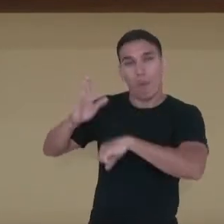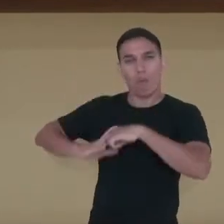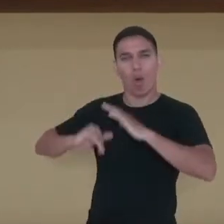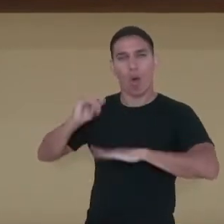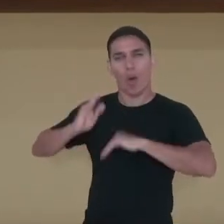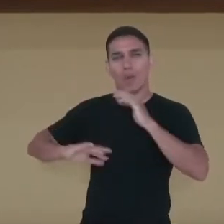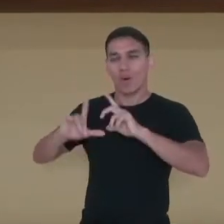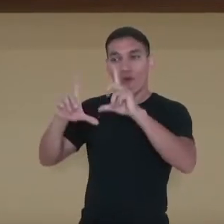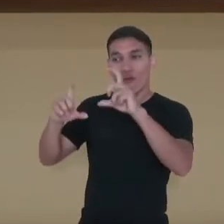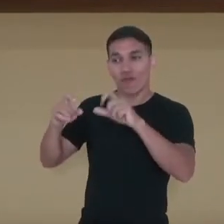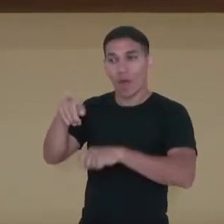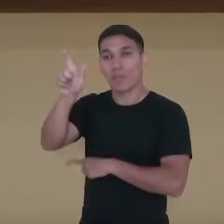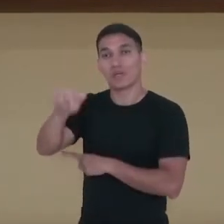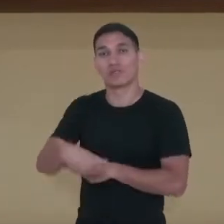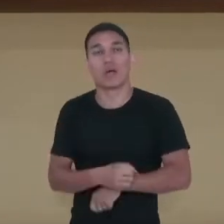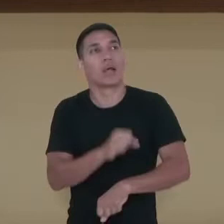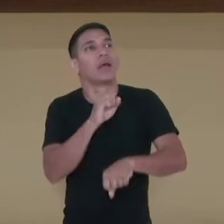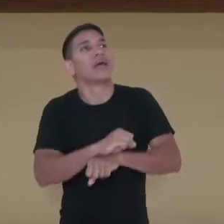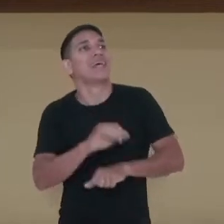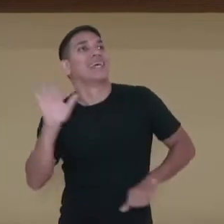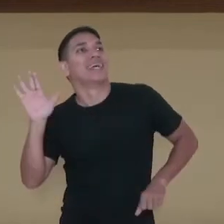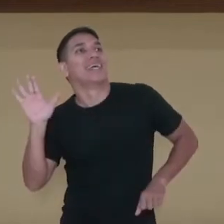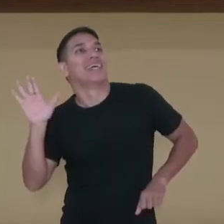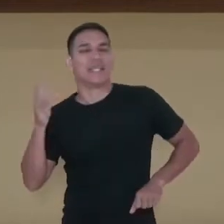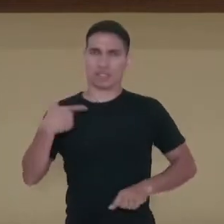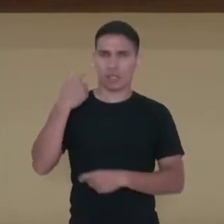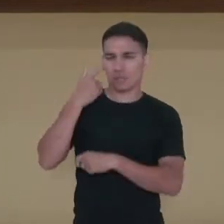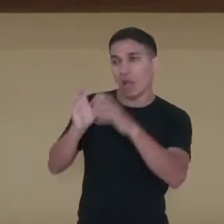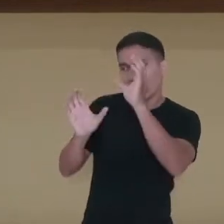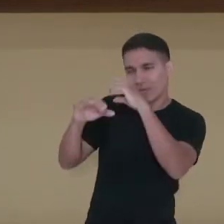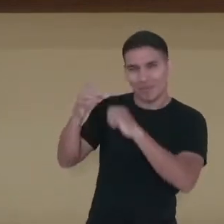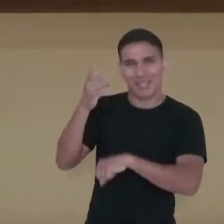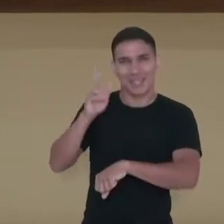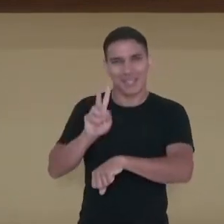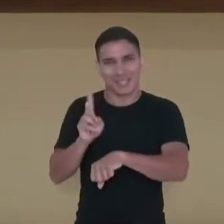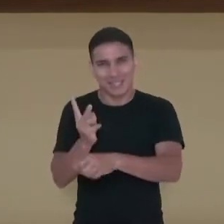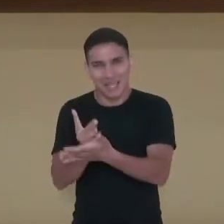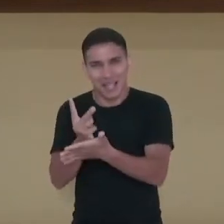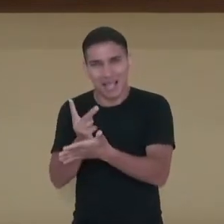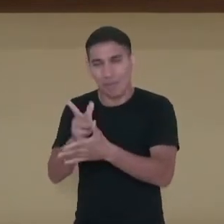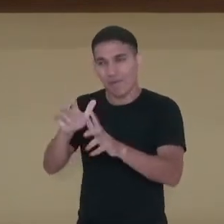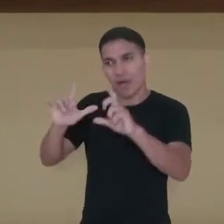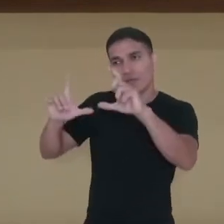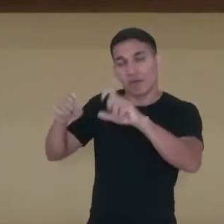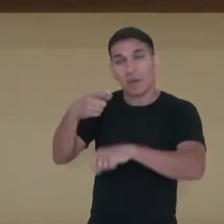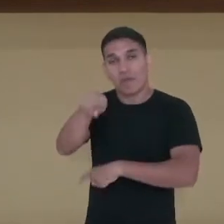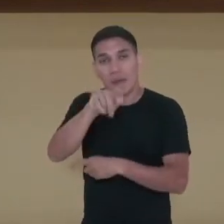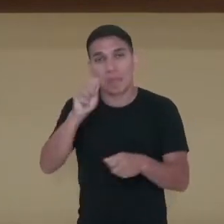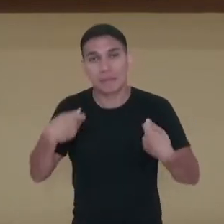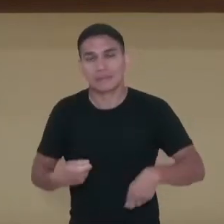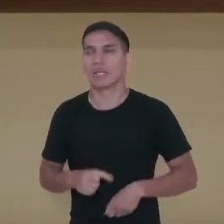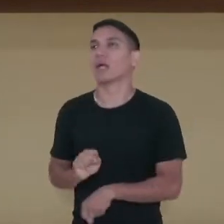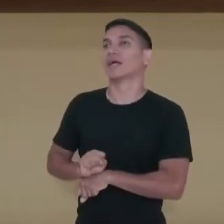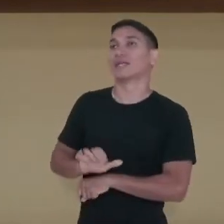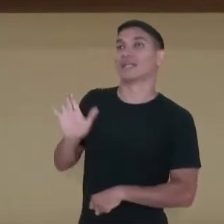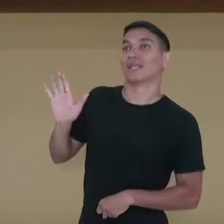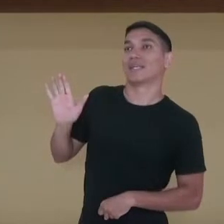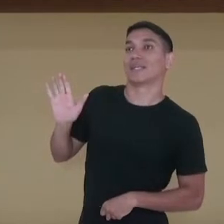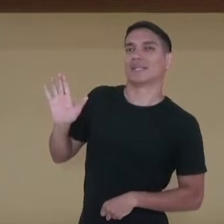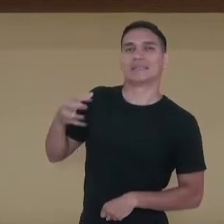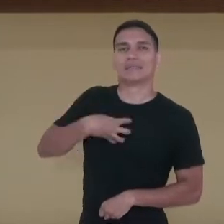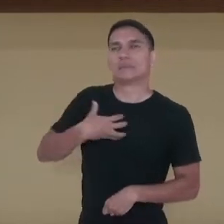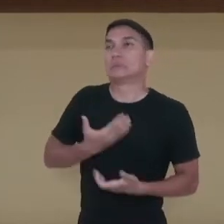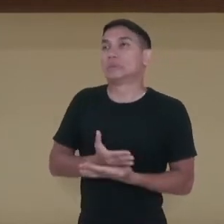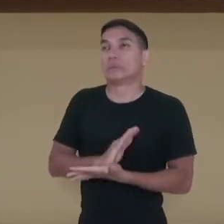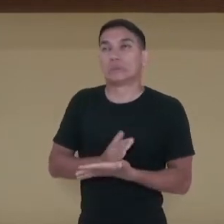esperando o fotógrafo tirar foto. Você já viu aquela hora que a pessoa vai tirar uma foto de você e você tem que ficar parado esperando? Não te dá uma